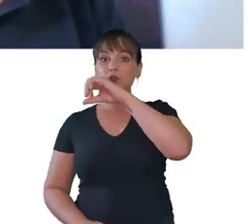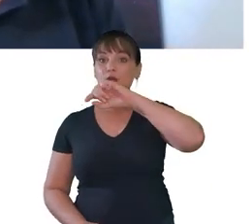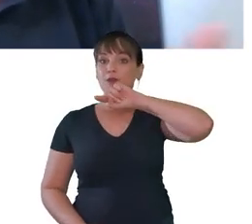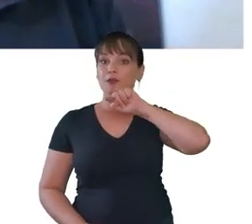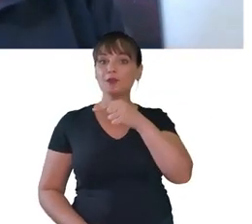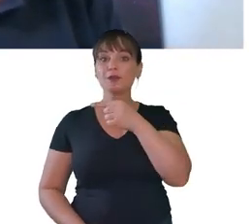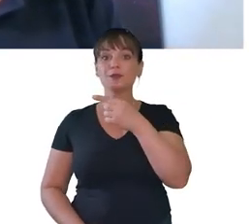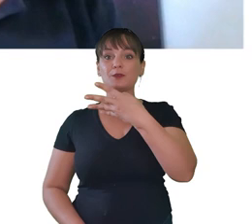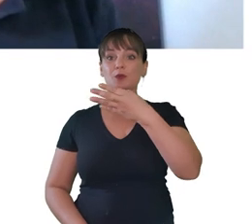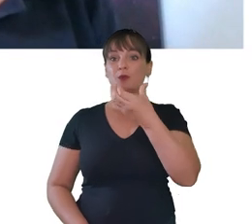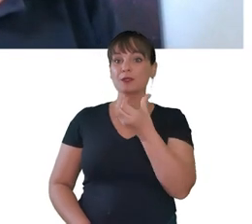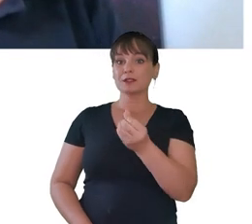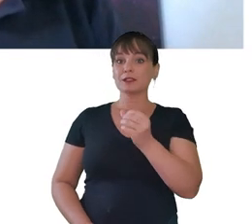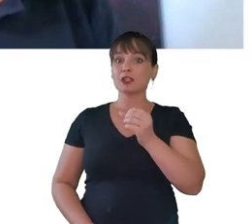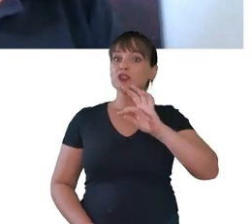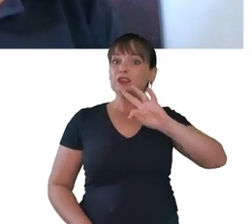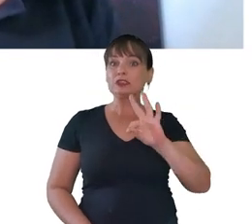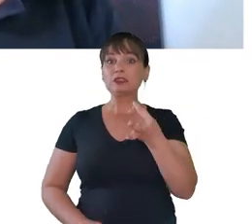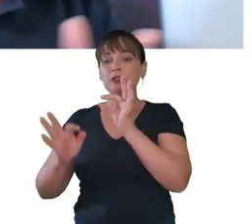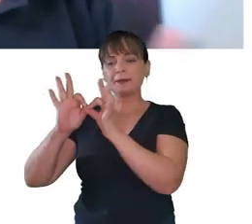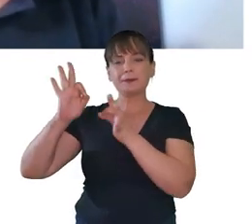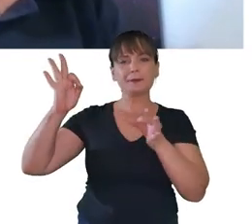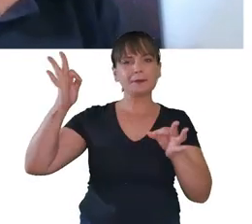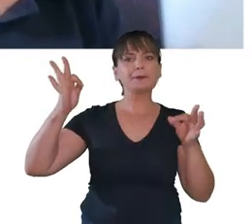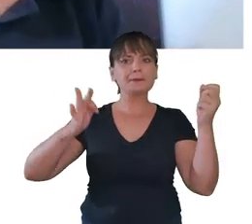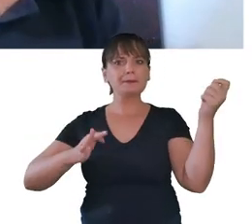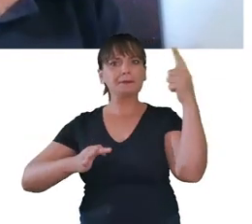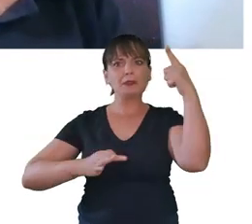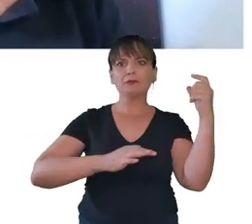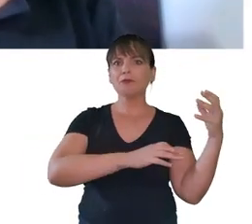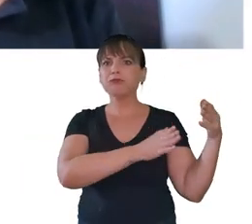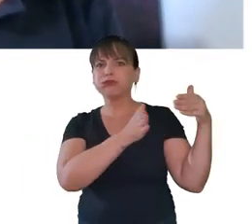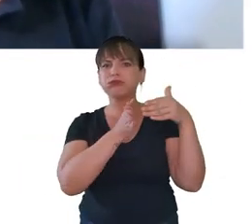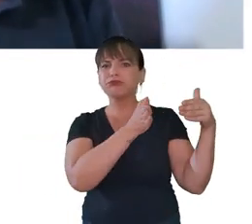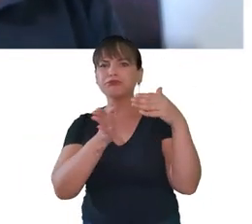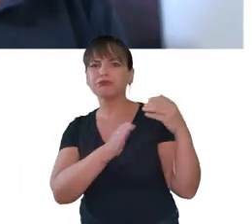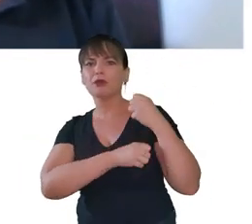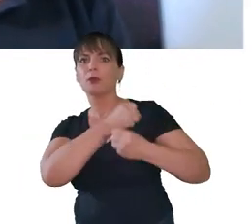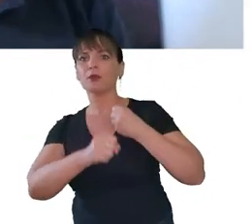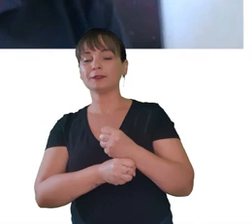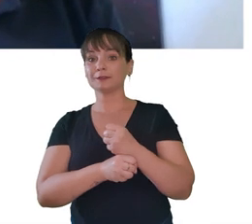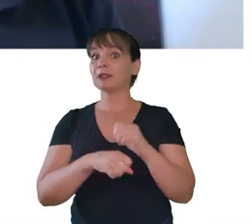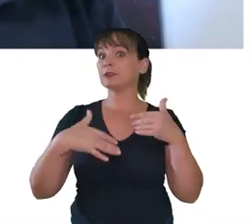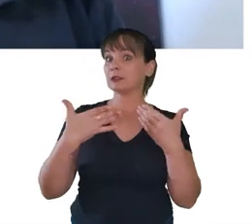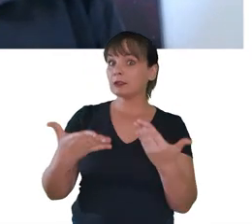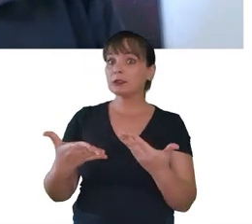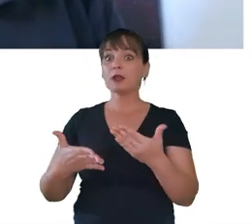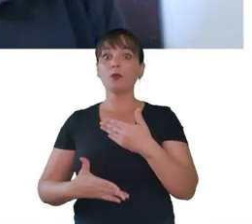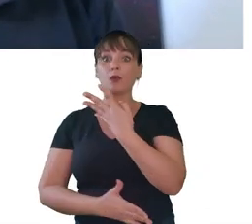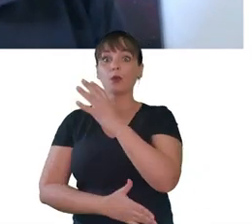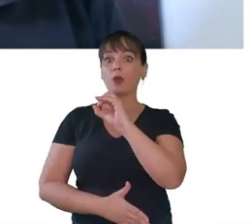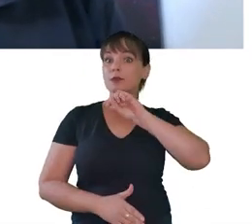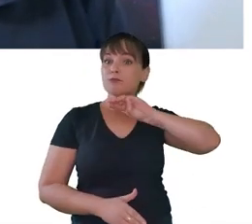nesse número de 9,46 trilhões de quilômetros que a luz consegue percorrer durante um ano.